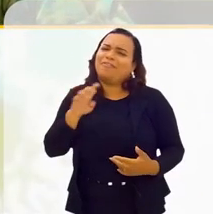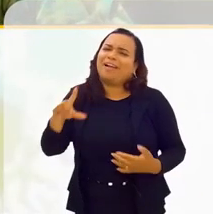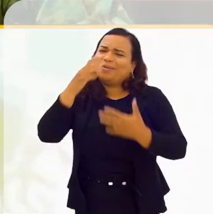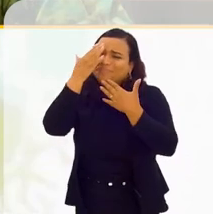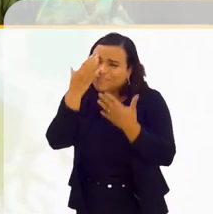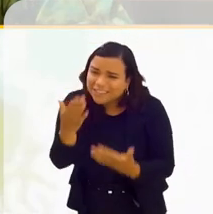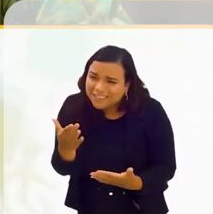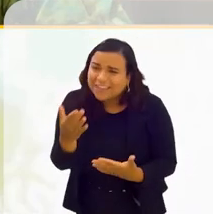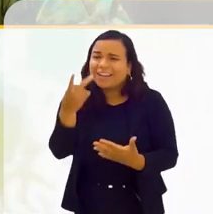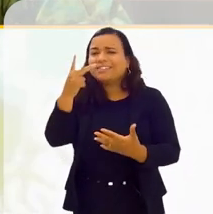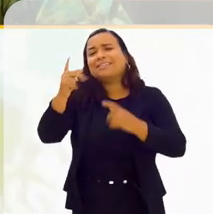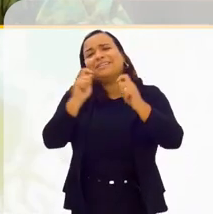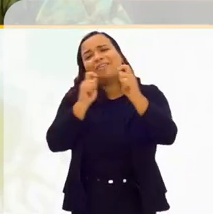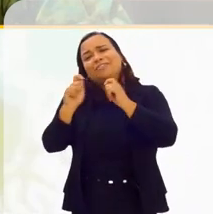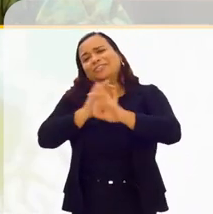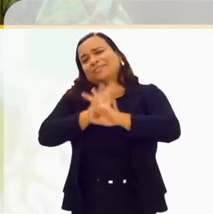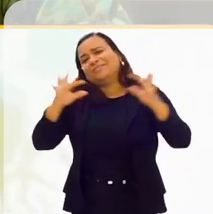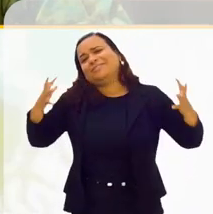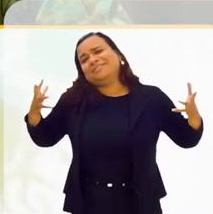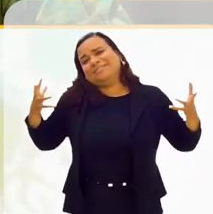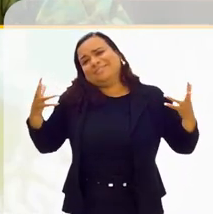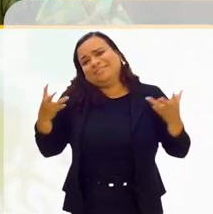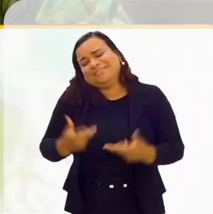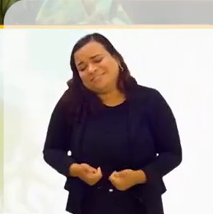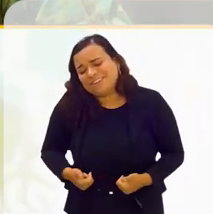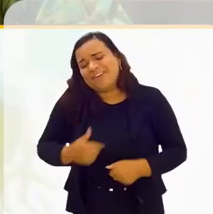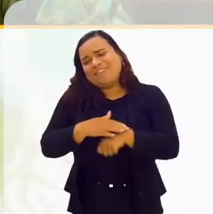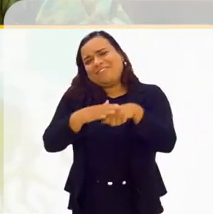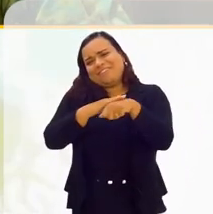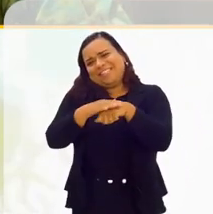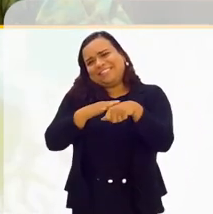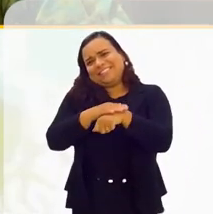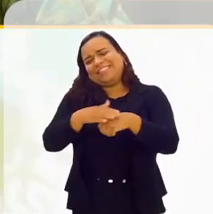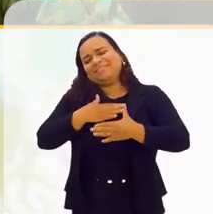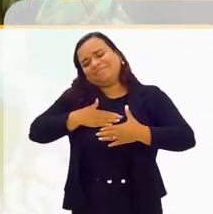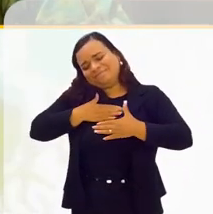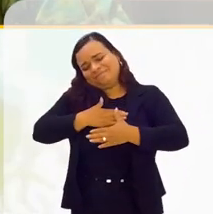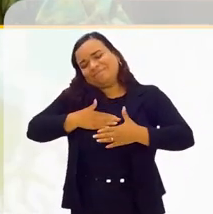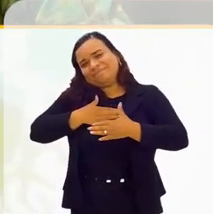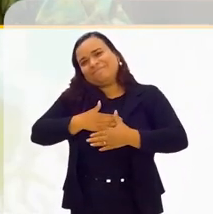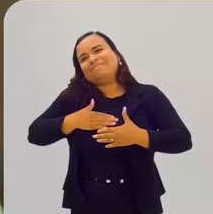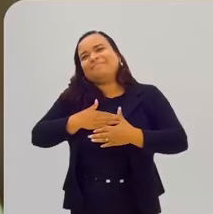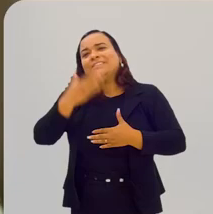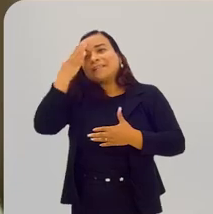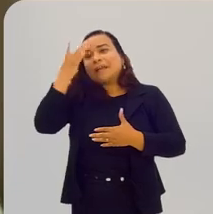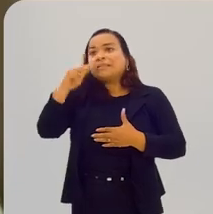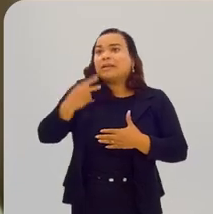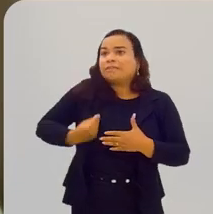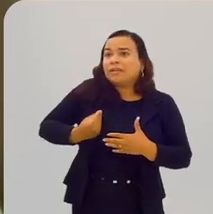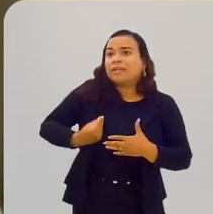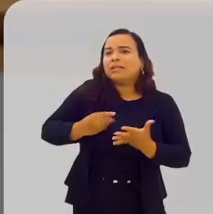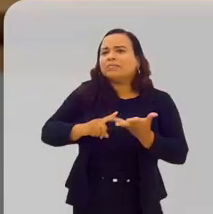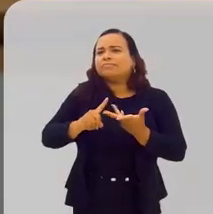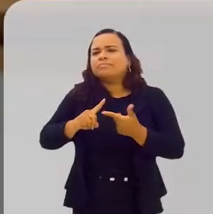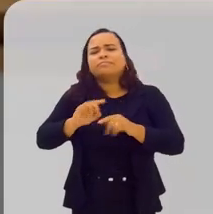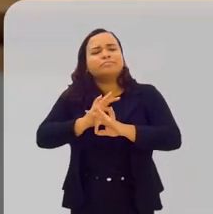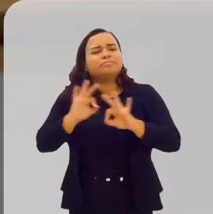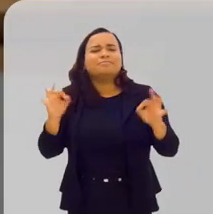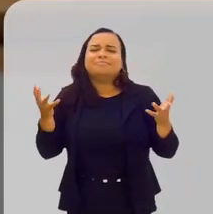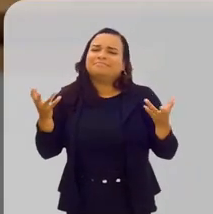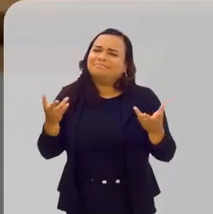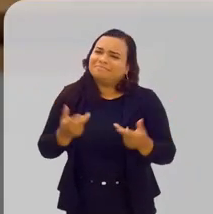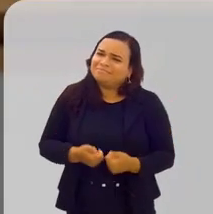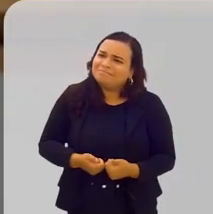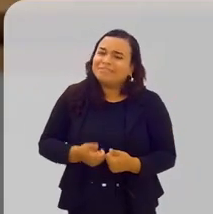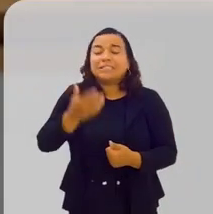Rafael muito obrigada pela sua entrevista foi maravilhoso conversar com você sabia da sua vida Eu tenho certeza